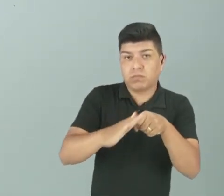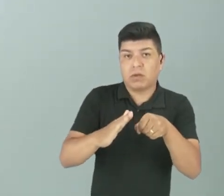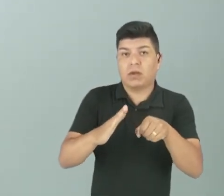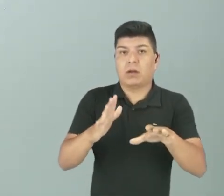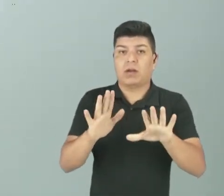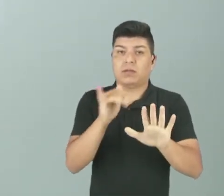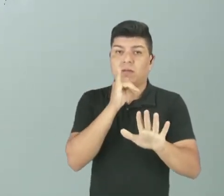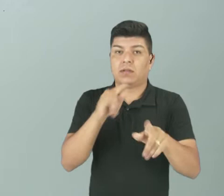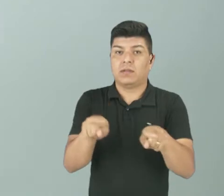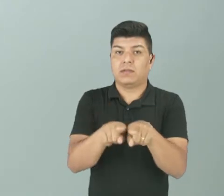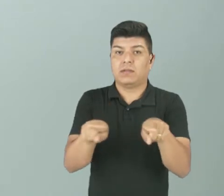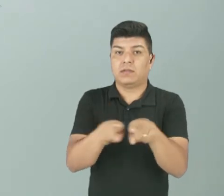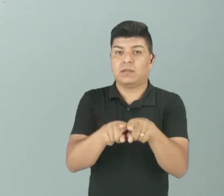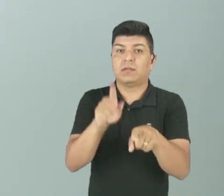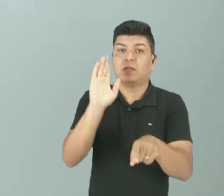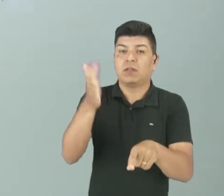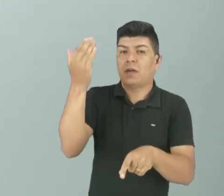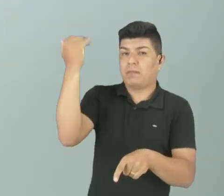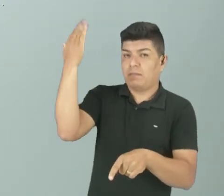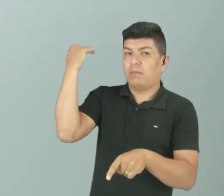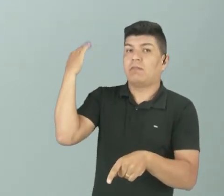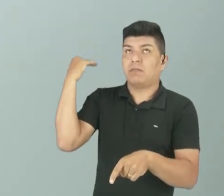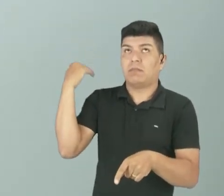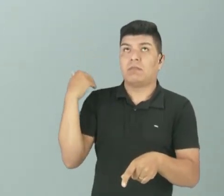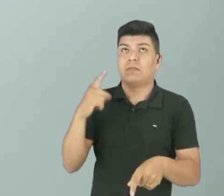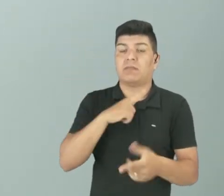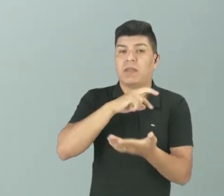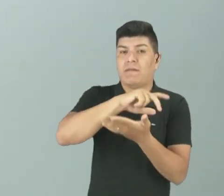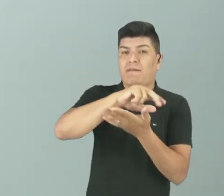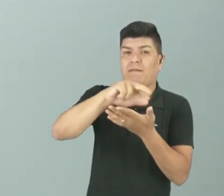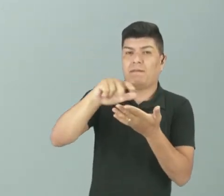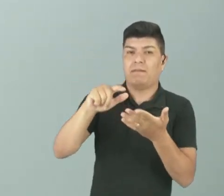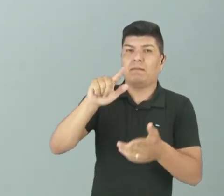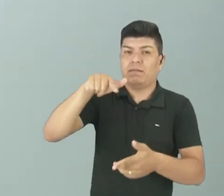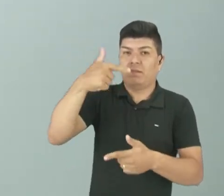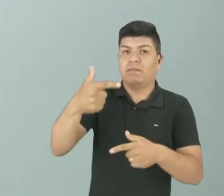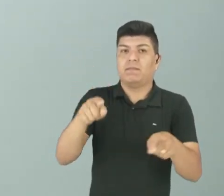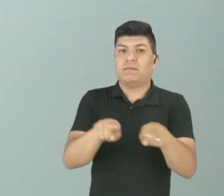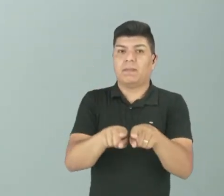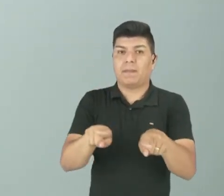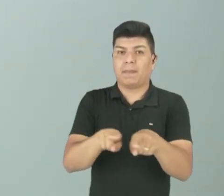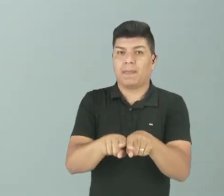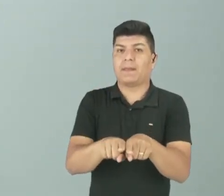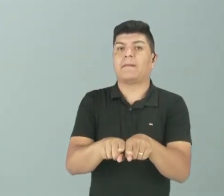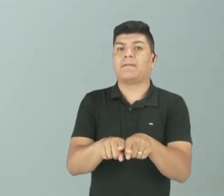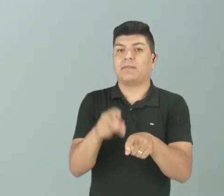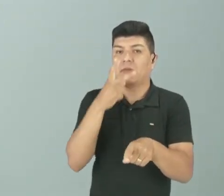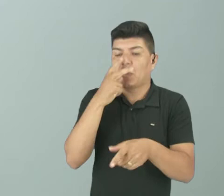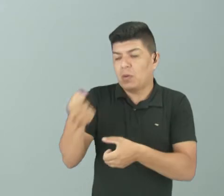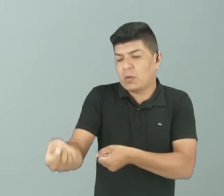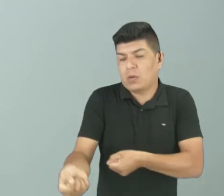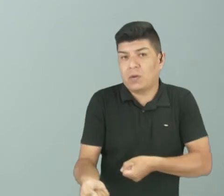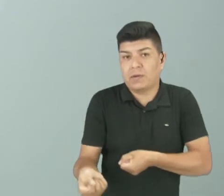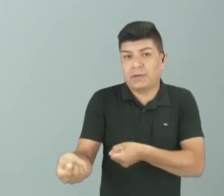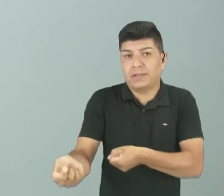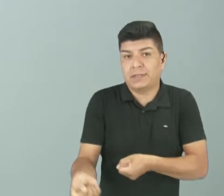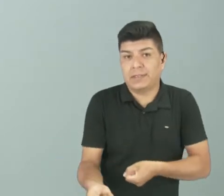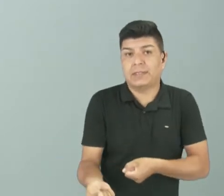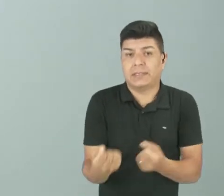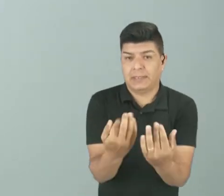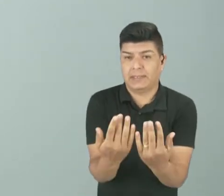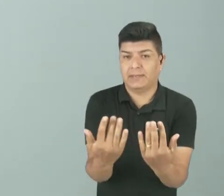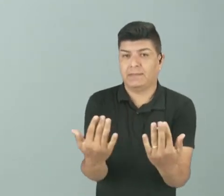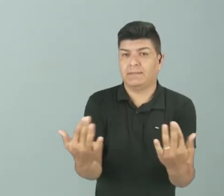além disso, que já virou passado para nós, que existem várias outras formas de fazer a roçagem, o corte de ervas